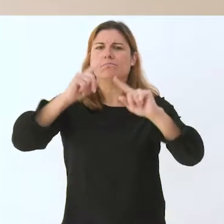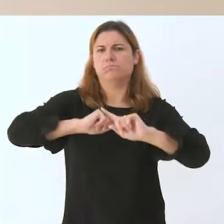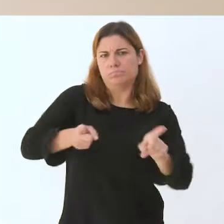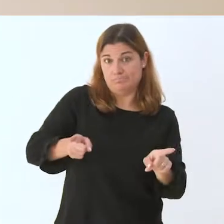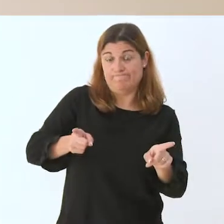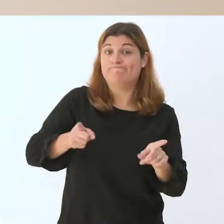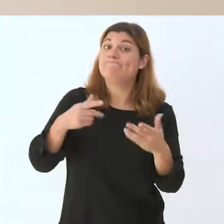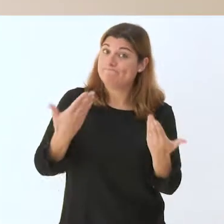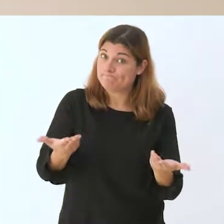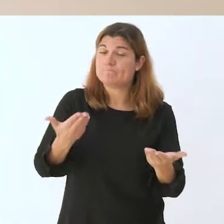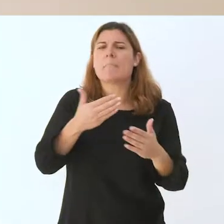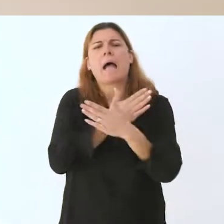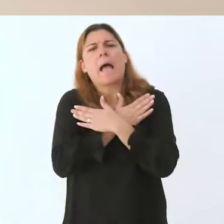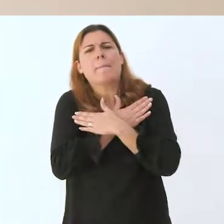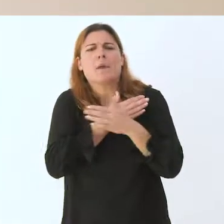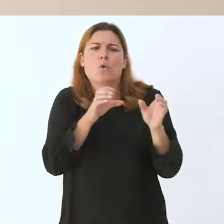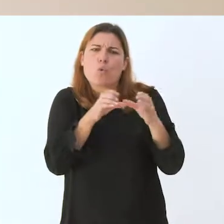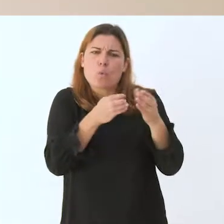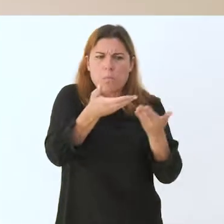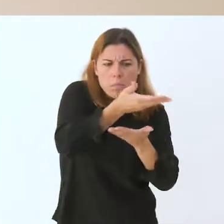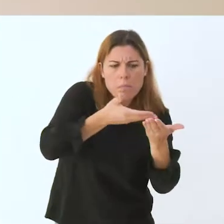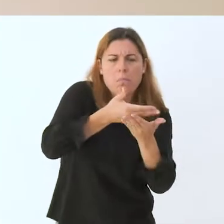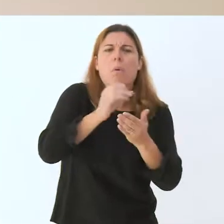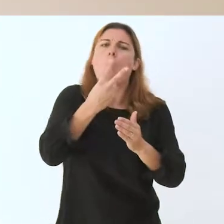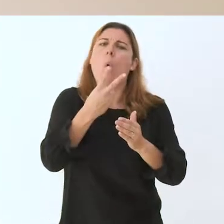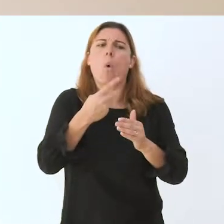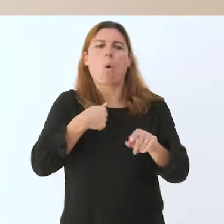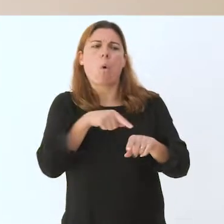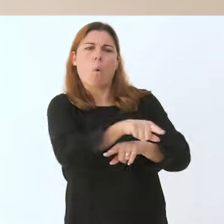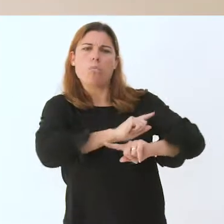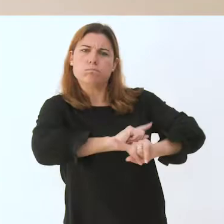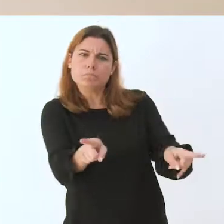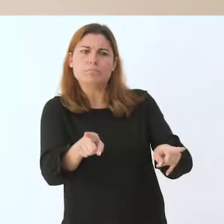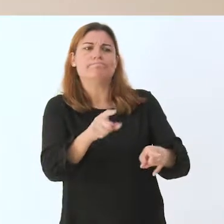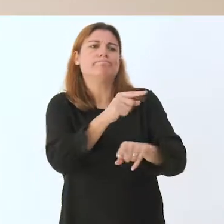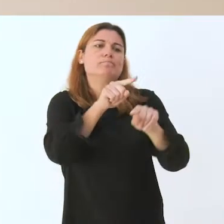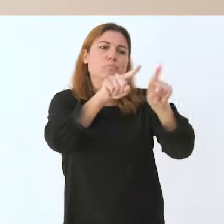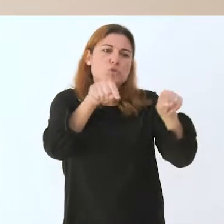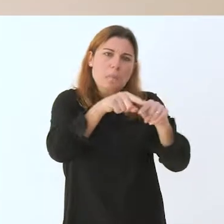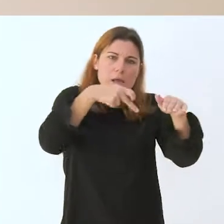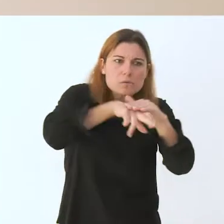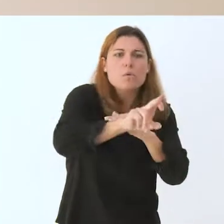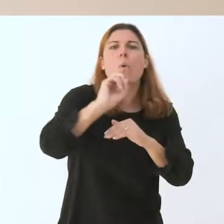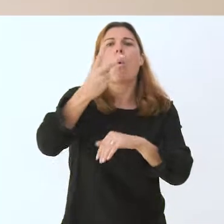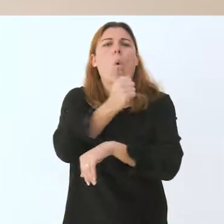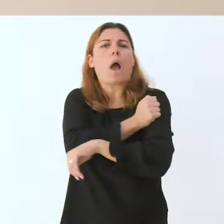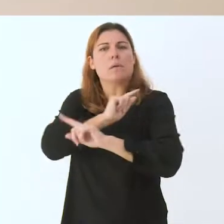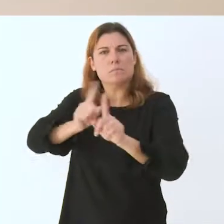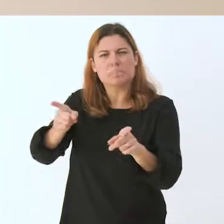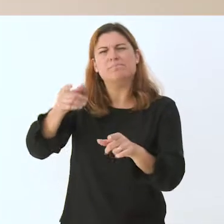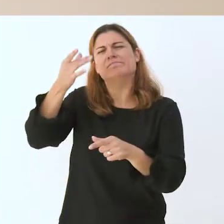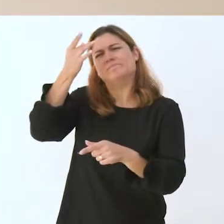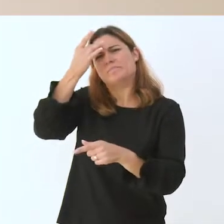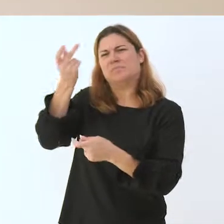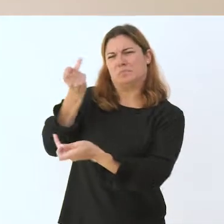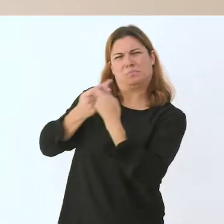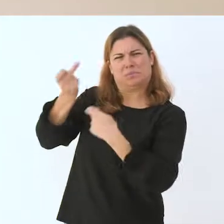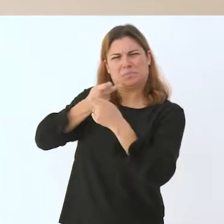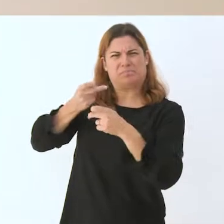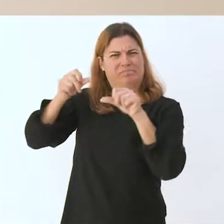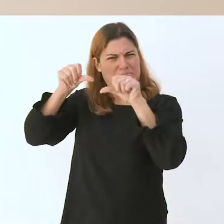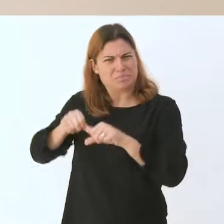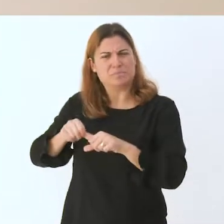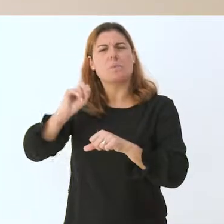na carreira? No círculo de amigos e amigas, de acesso vedado a espaços ou habitações, comentários